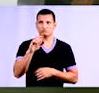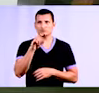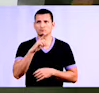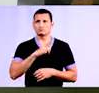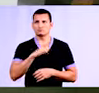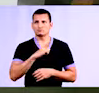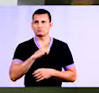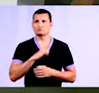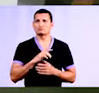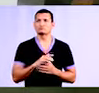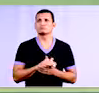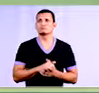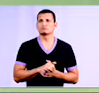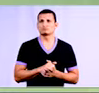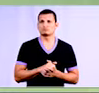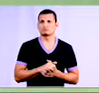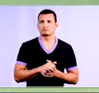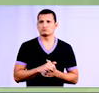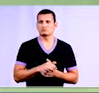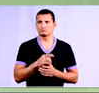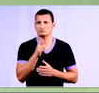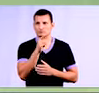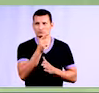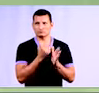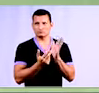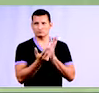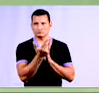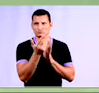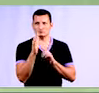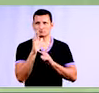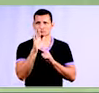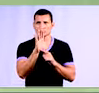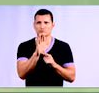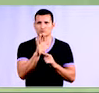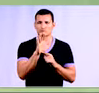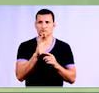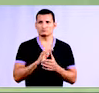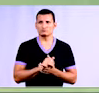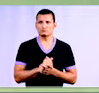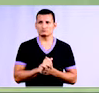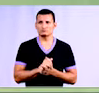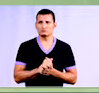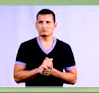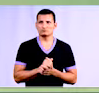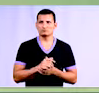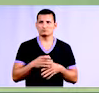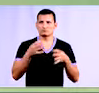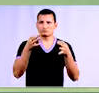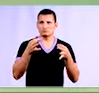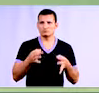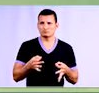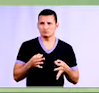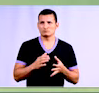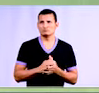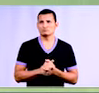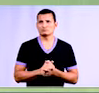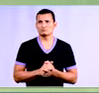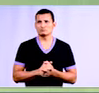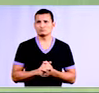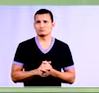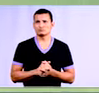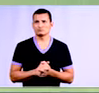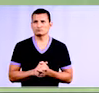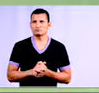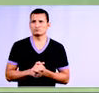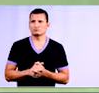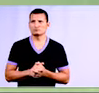professor, continuando, essa imagem ela vai demonstrar direitinho o que nós comentamos. O espaço da memória